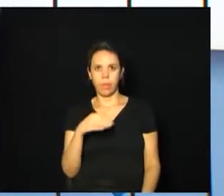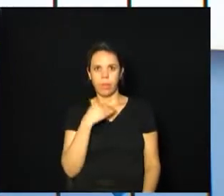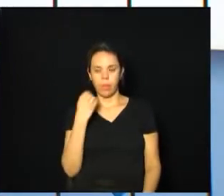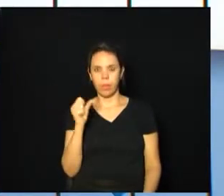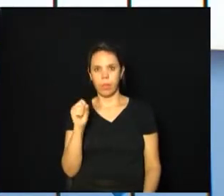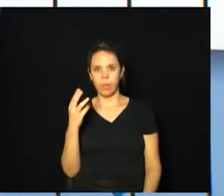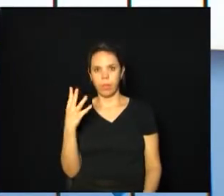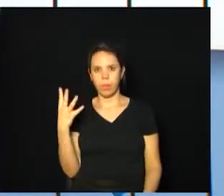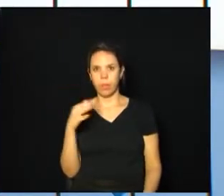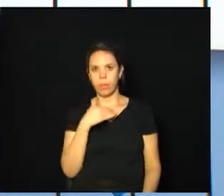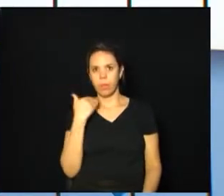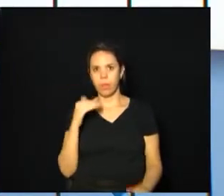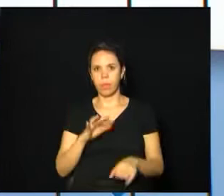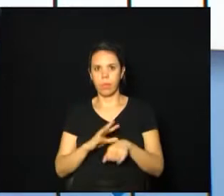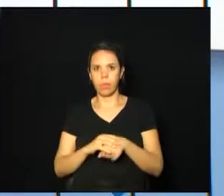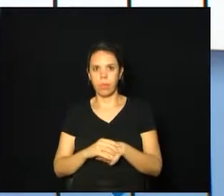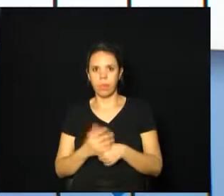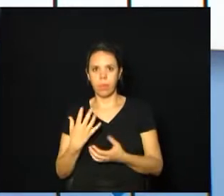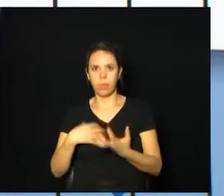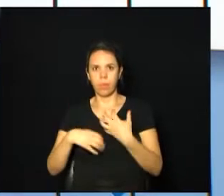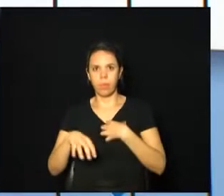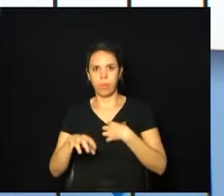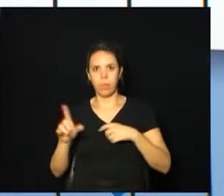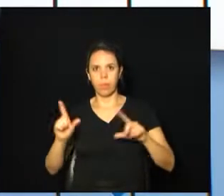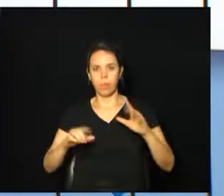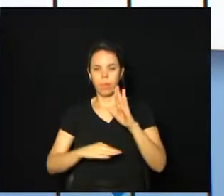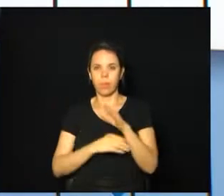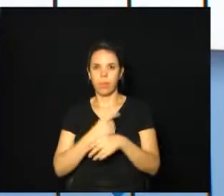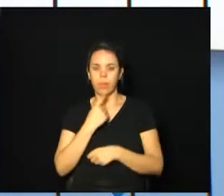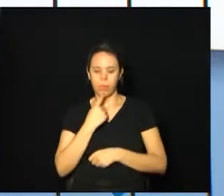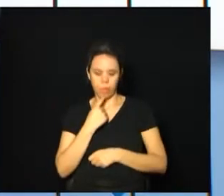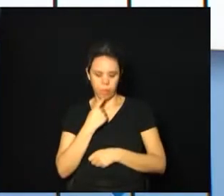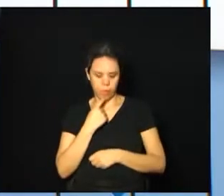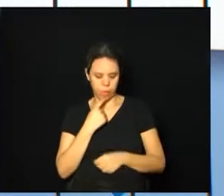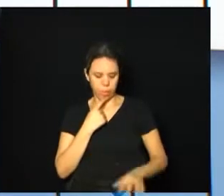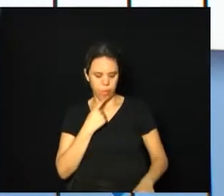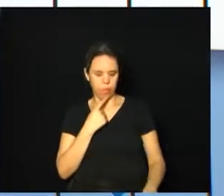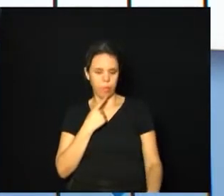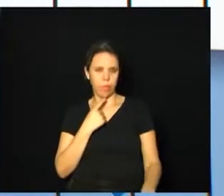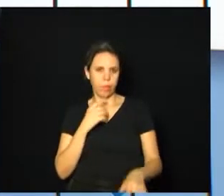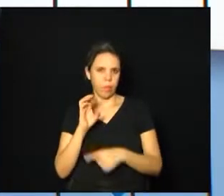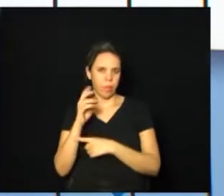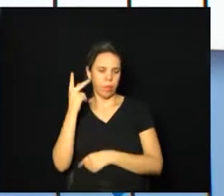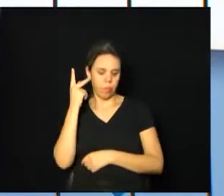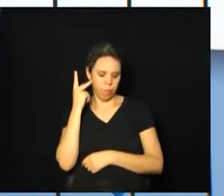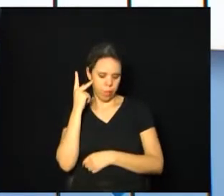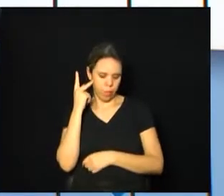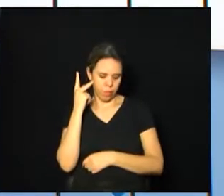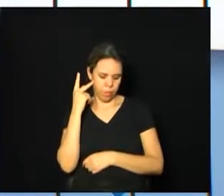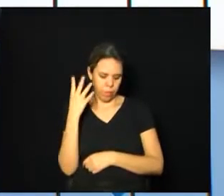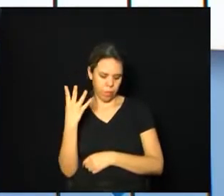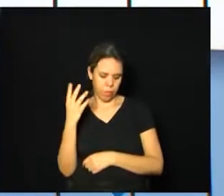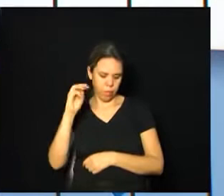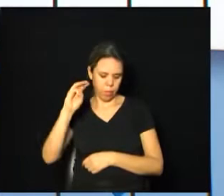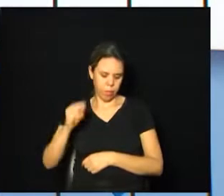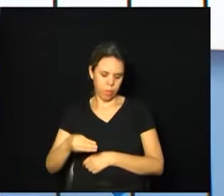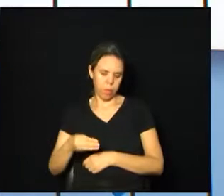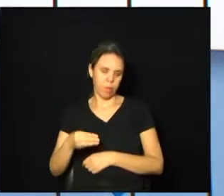605.804 óbitos devido à doença e ficam aqui as condolências da TV Câmara Campinas. No estado de São Paulo, são